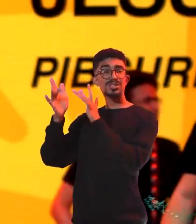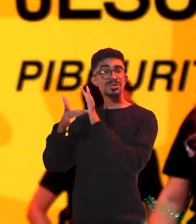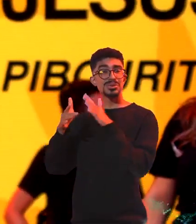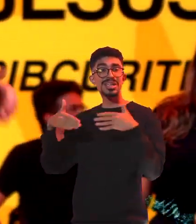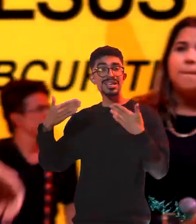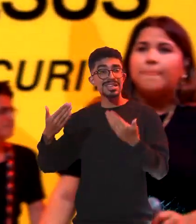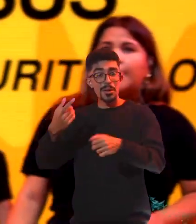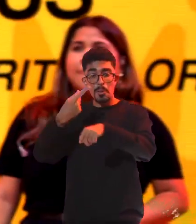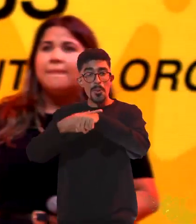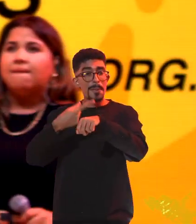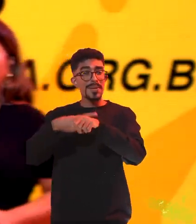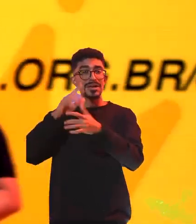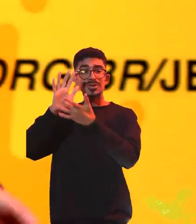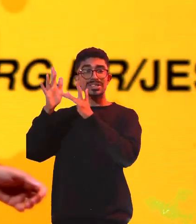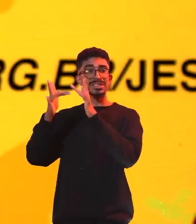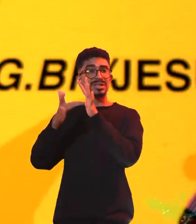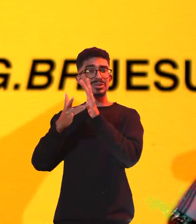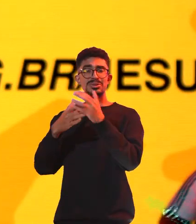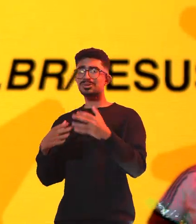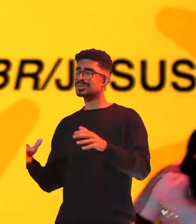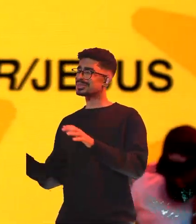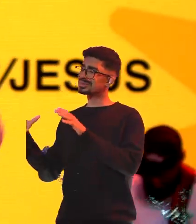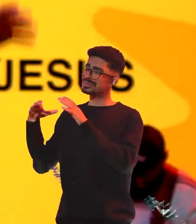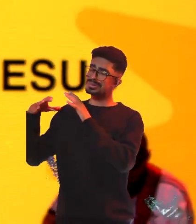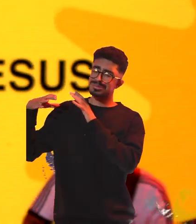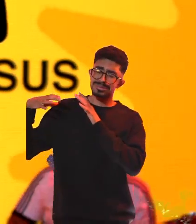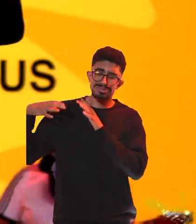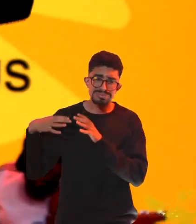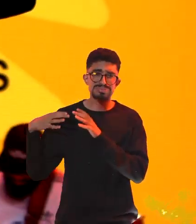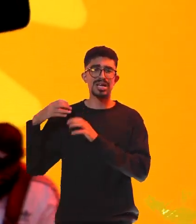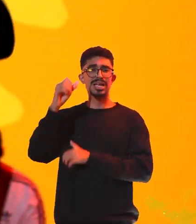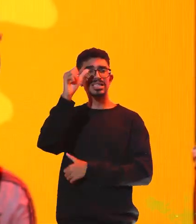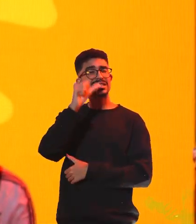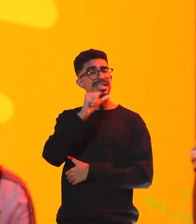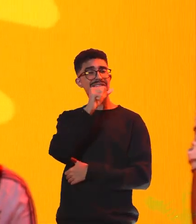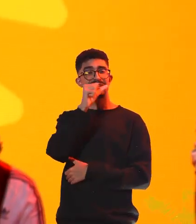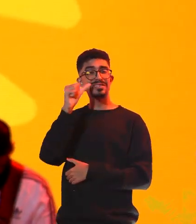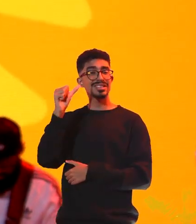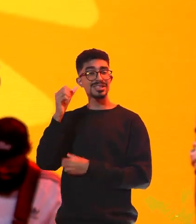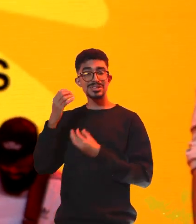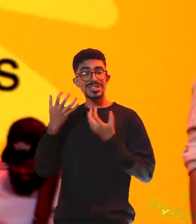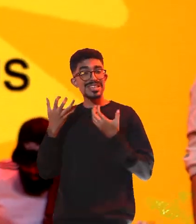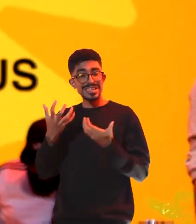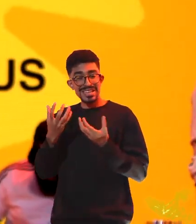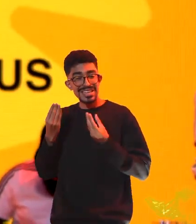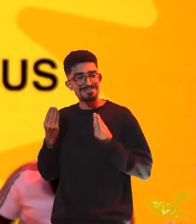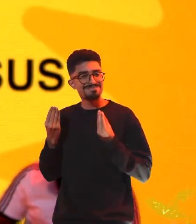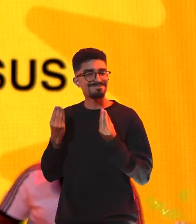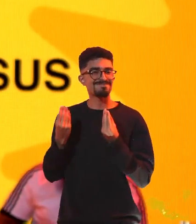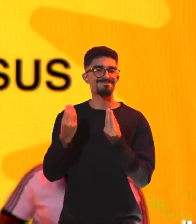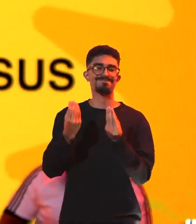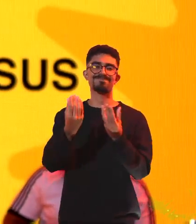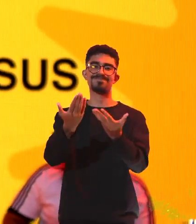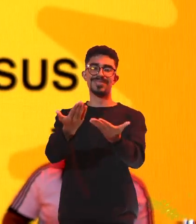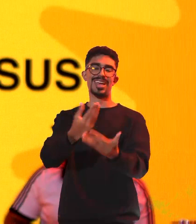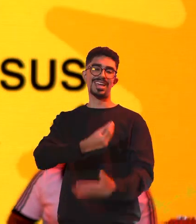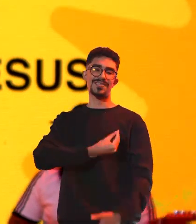meu lugar e no seu, para te dar vida, para te reconciliar com o Senhor, te tornar filho de